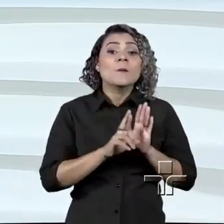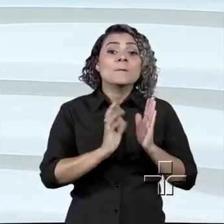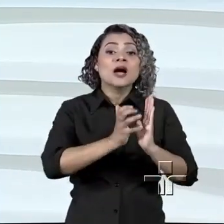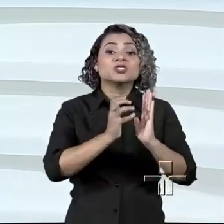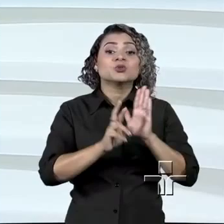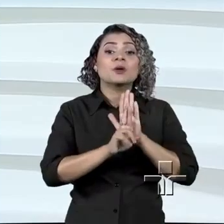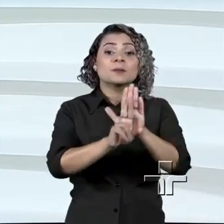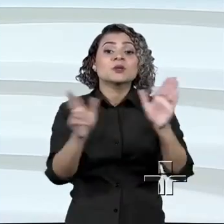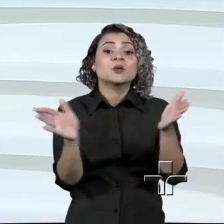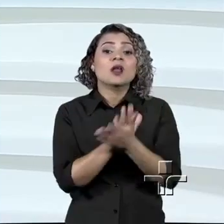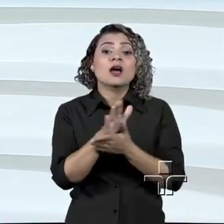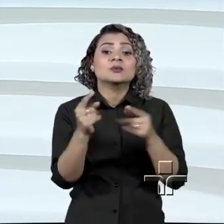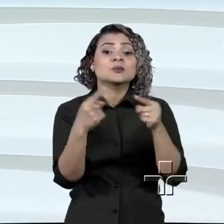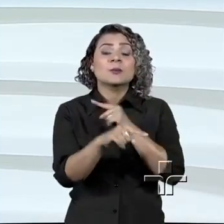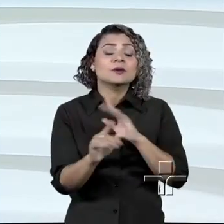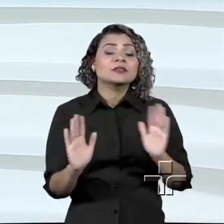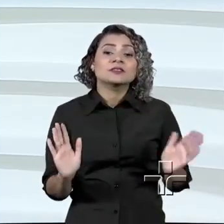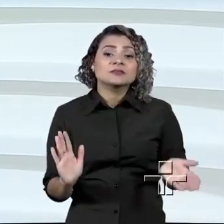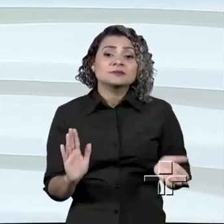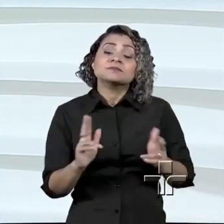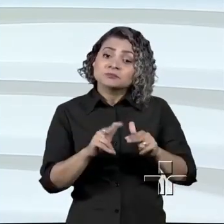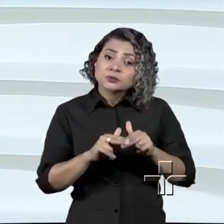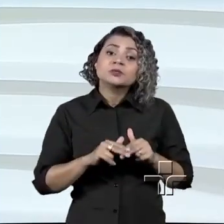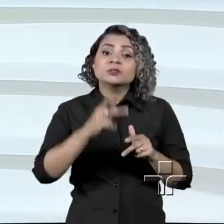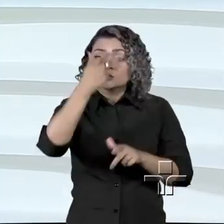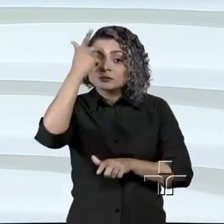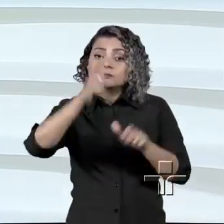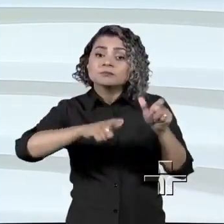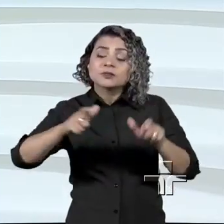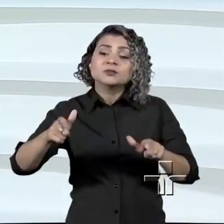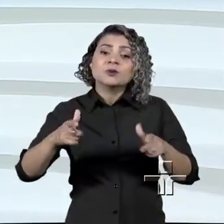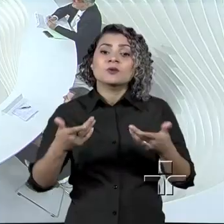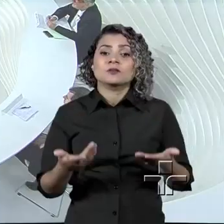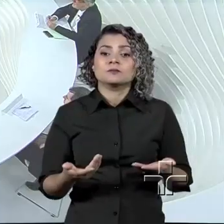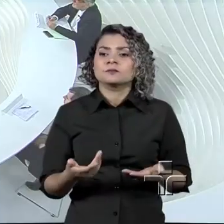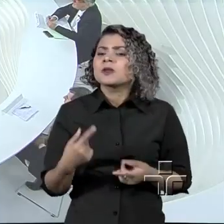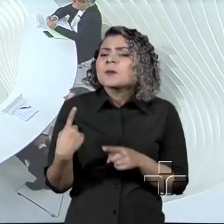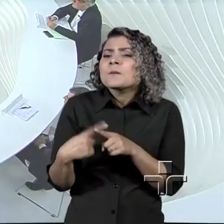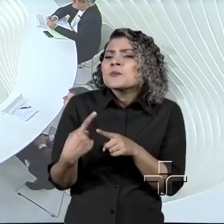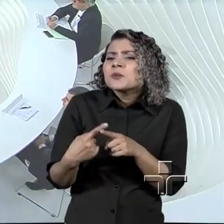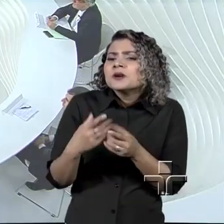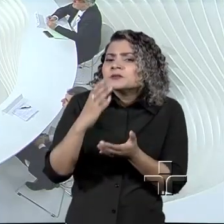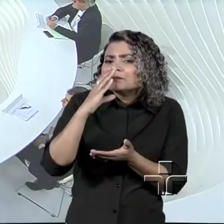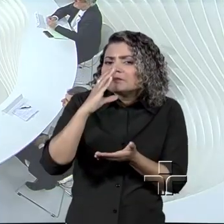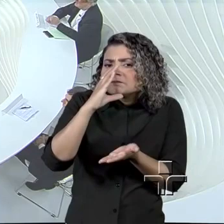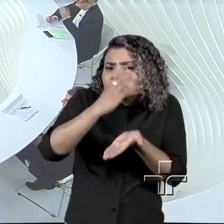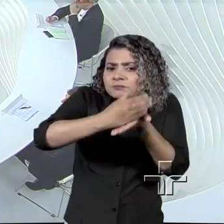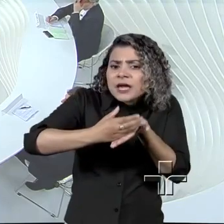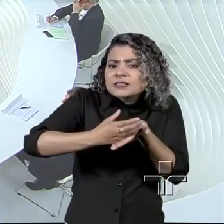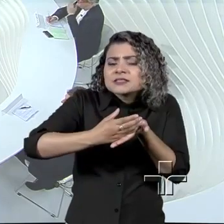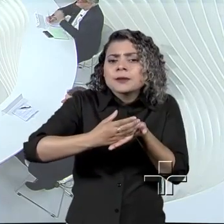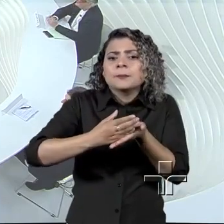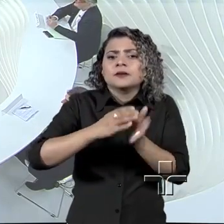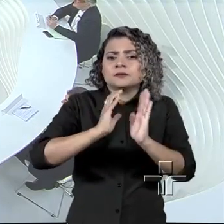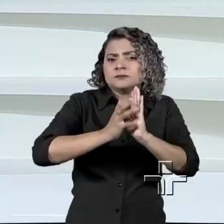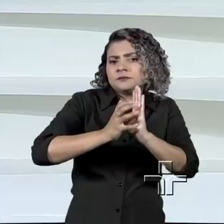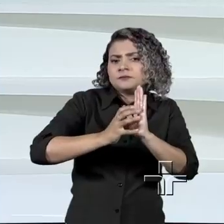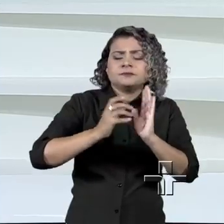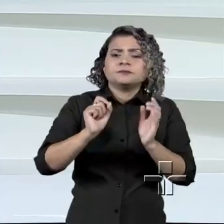representou naquele momento. Eu acho que as pessoas buscaram algo que o PSDB novo. deixou de fazer ou fez para deixar